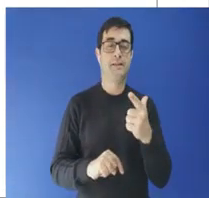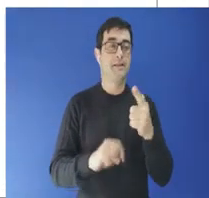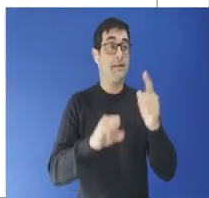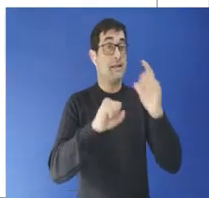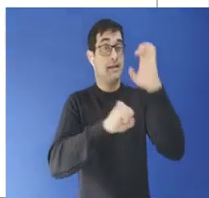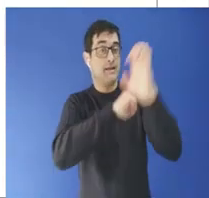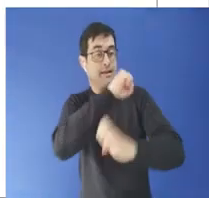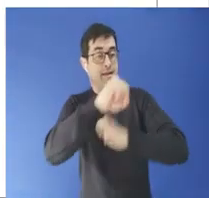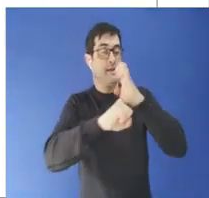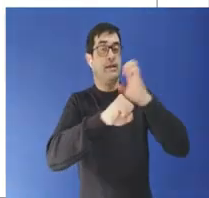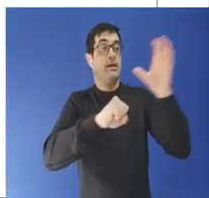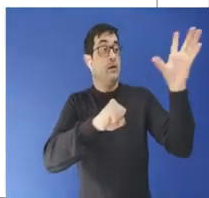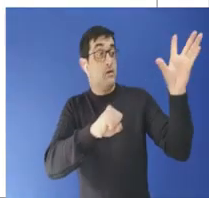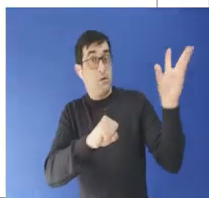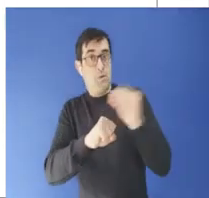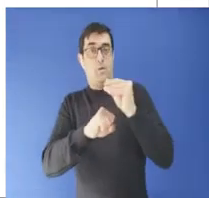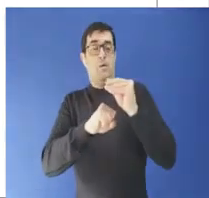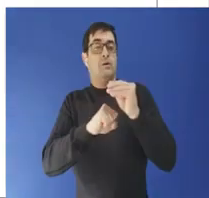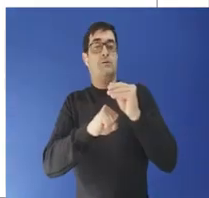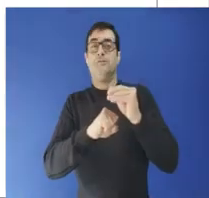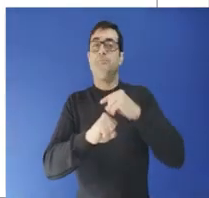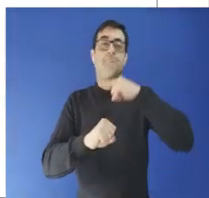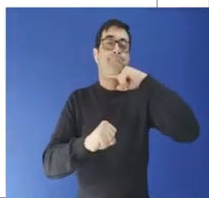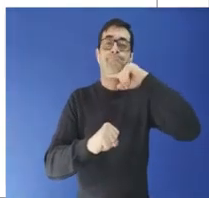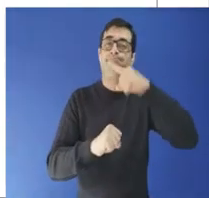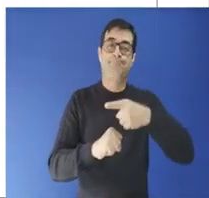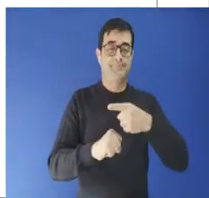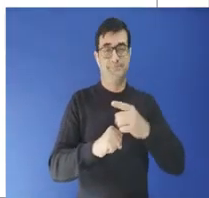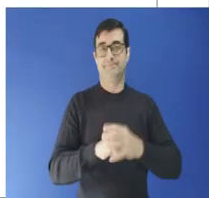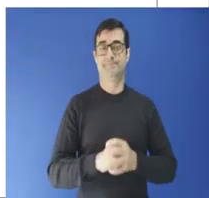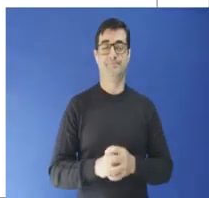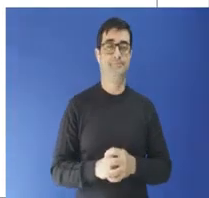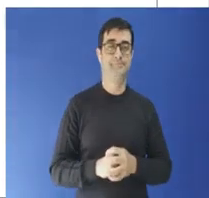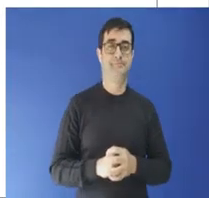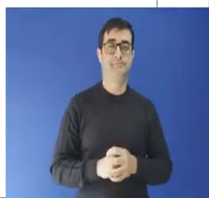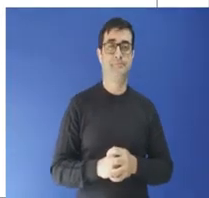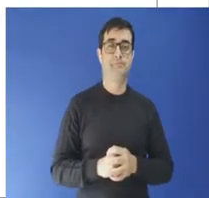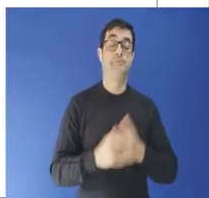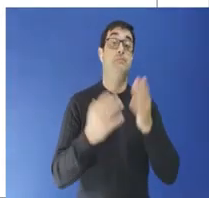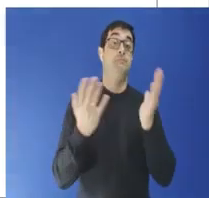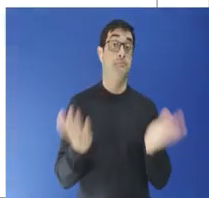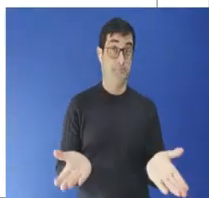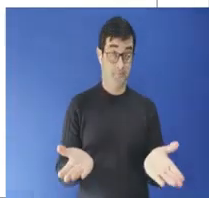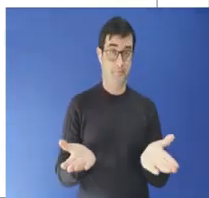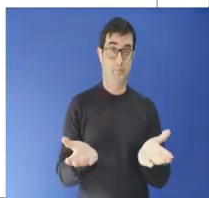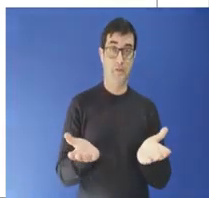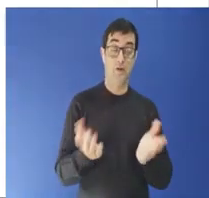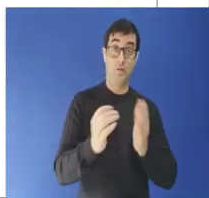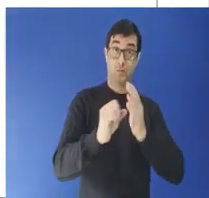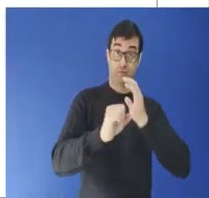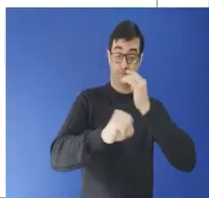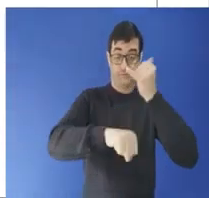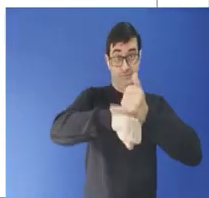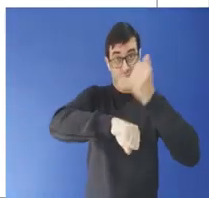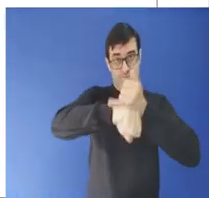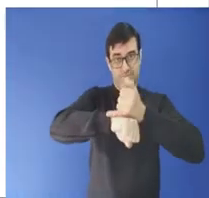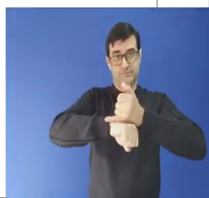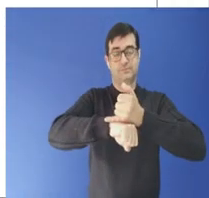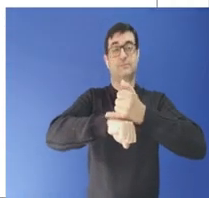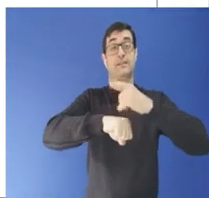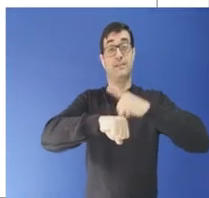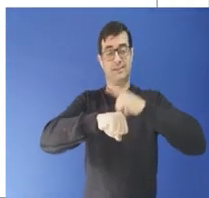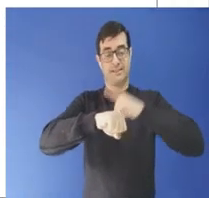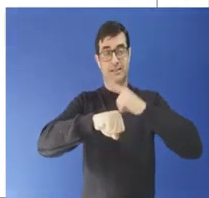capacidade de receber elétrons facilmente, eles não têm essa tendência. Somado a isso, eles têm uma